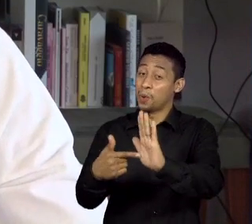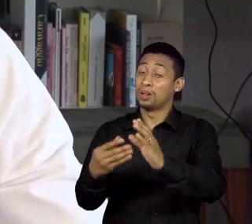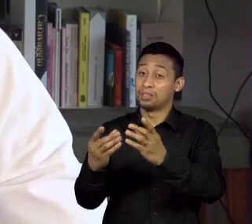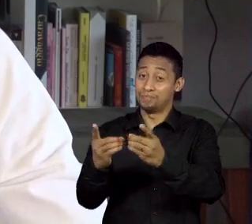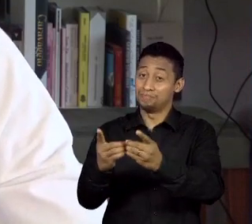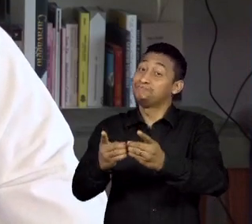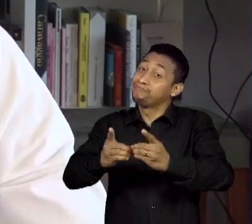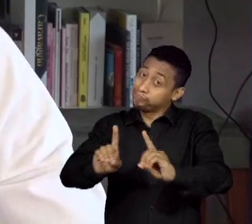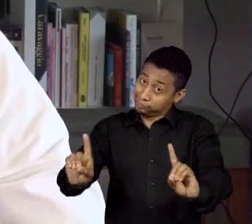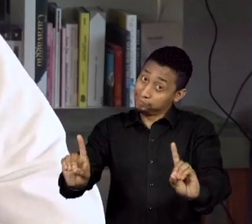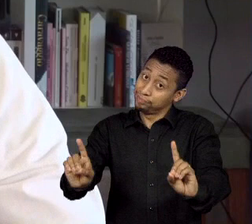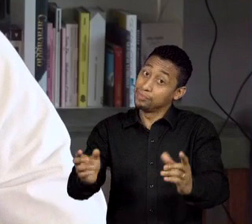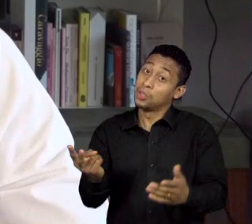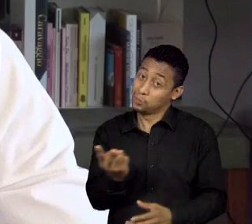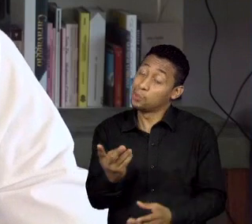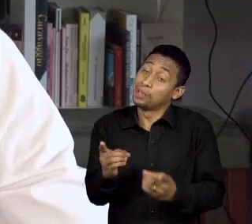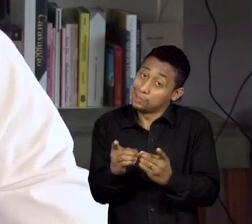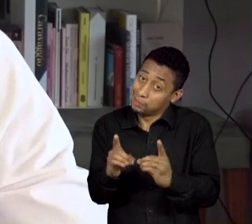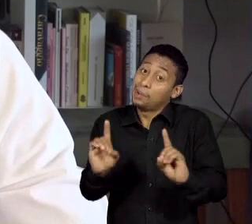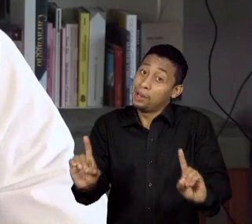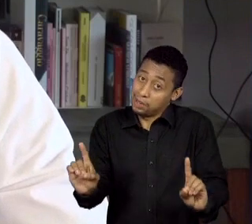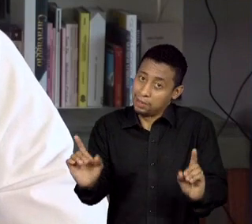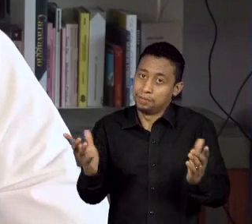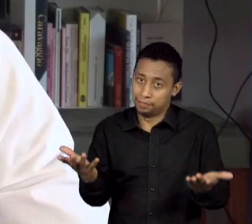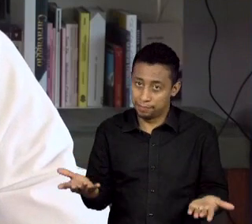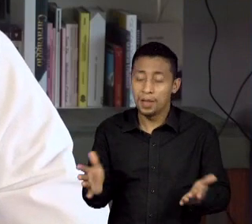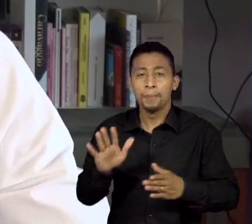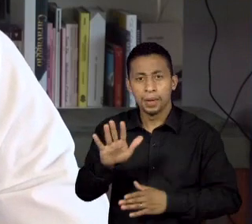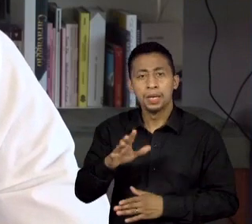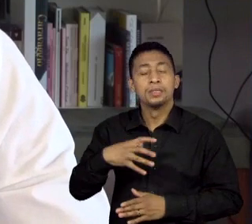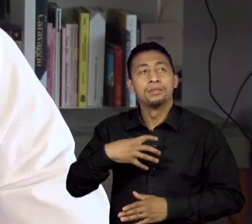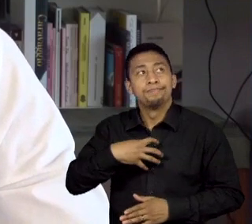Mas ela acrescenta ao drama, acrescenta